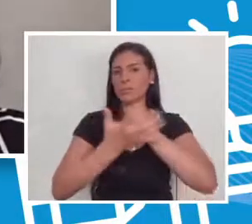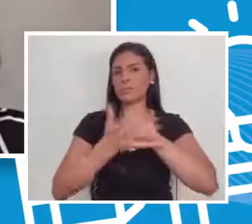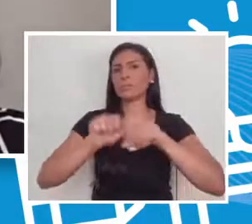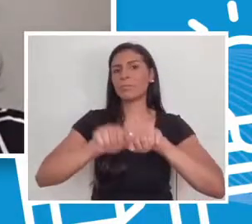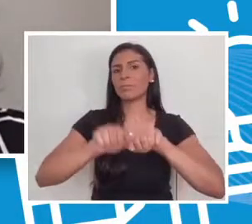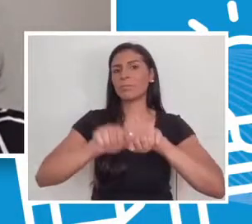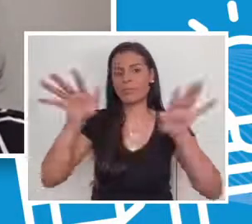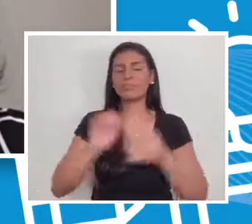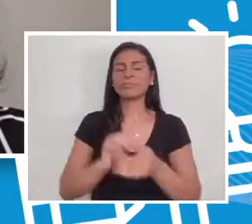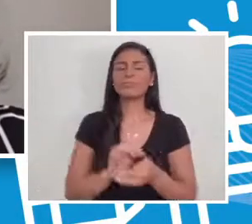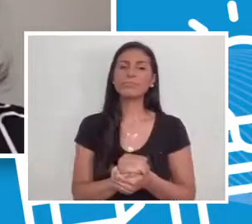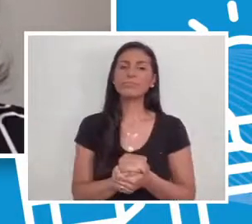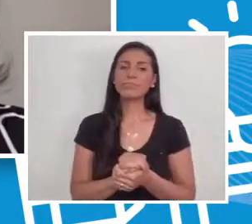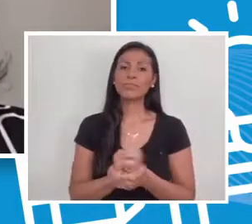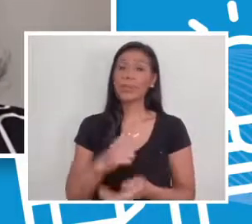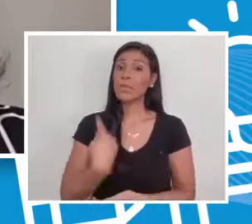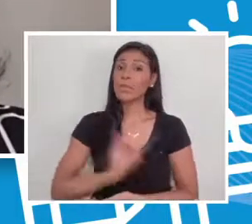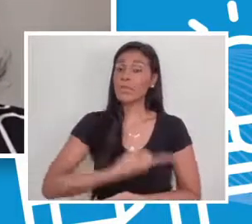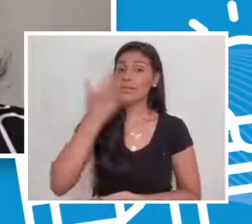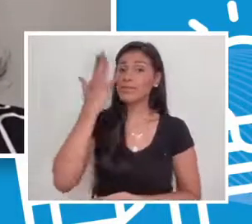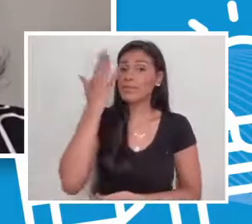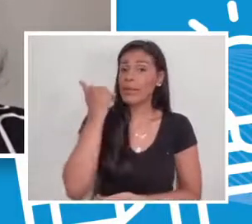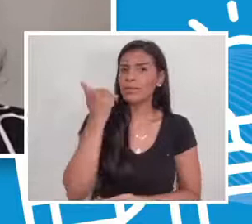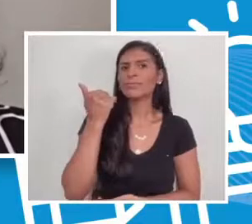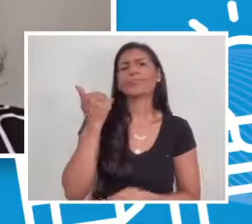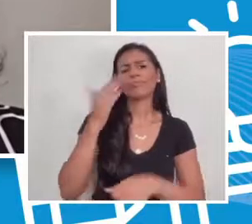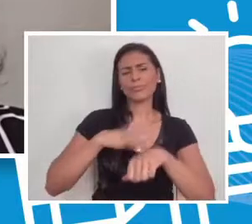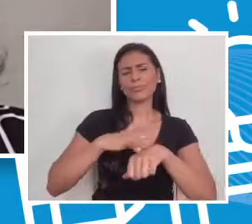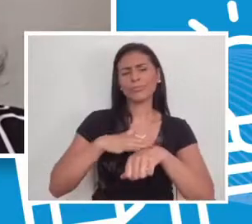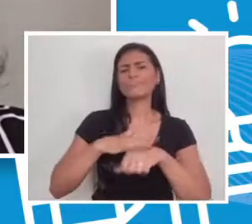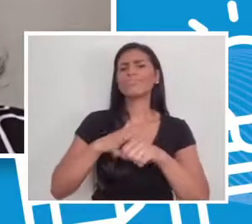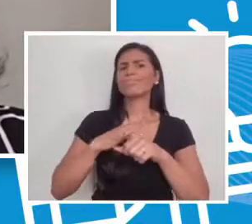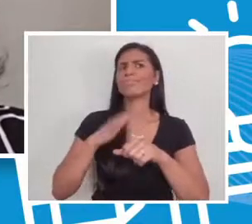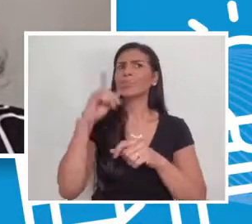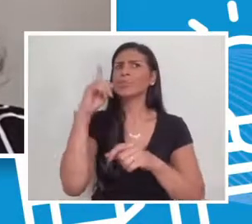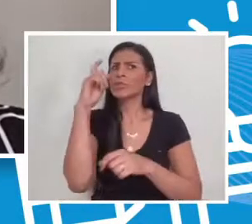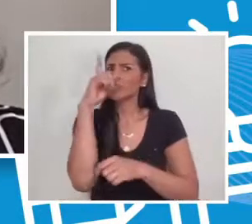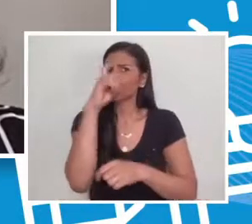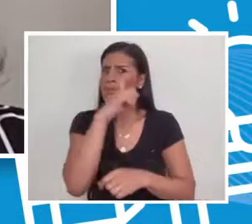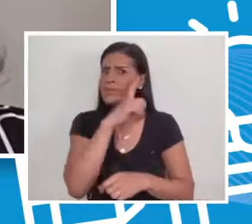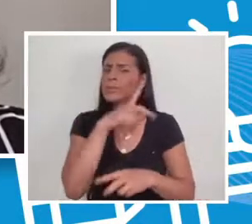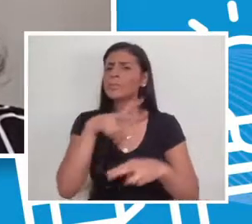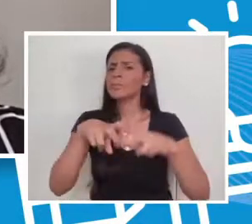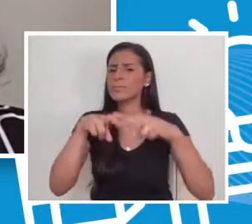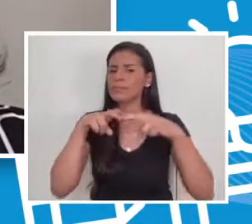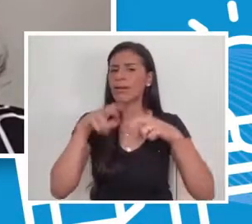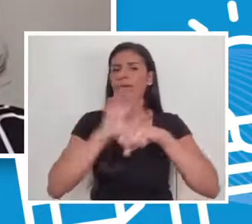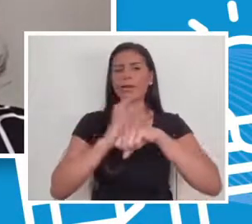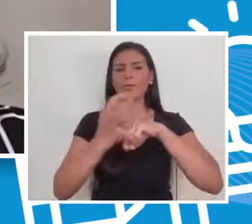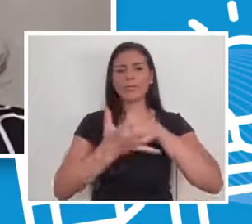relação à pandemia e que demandou muitos